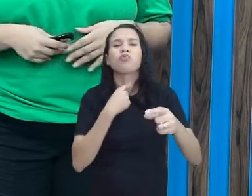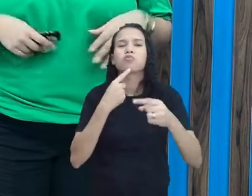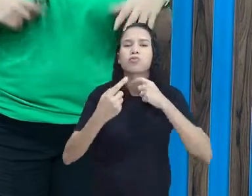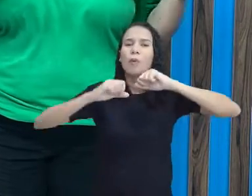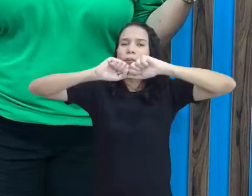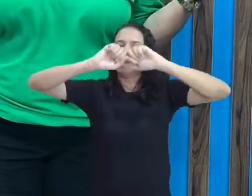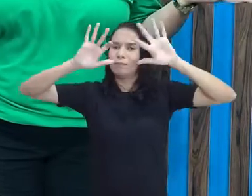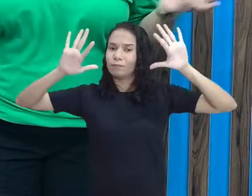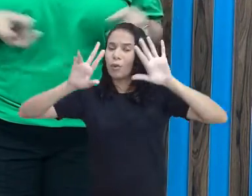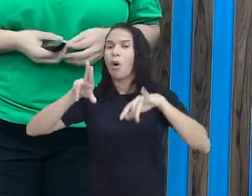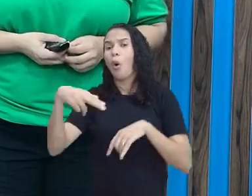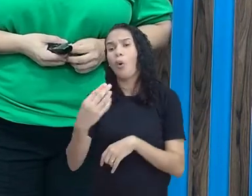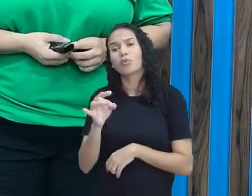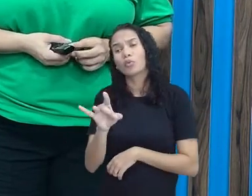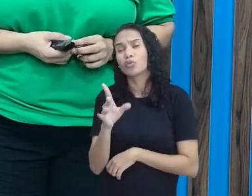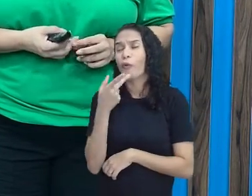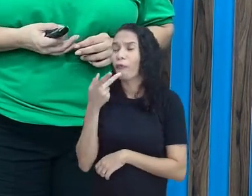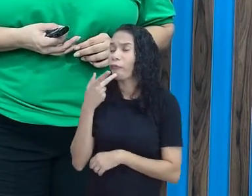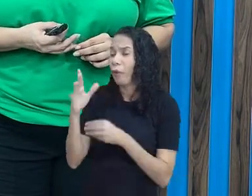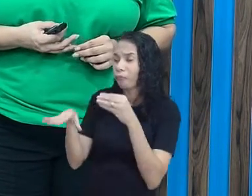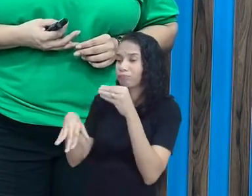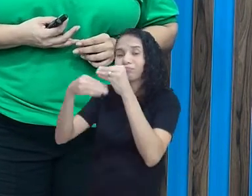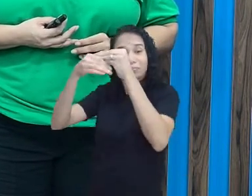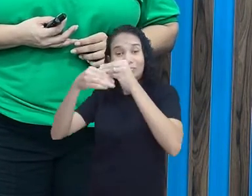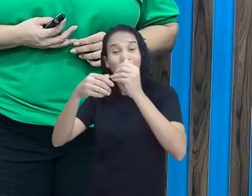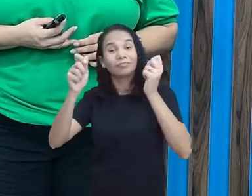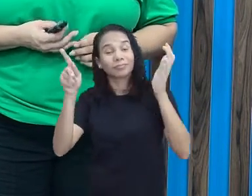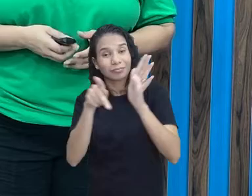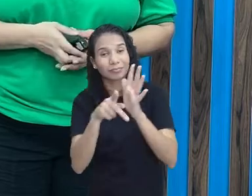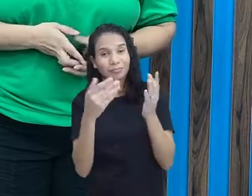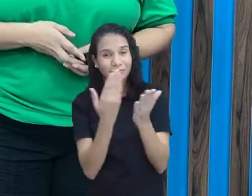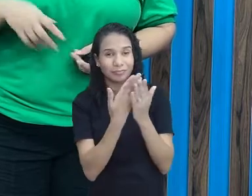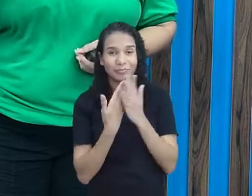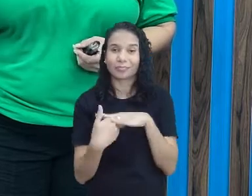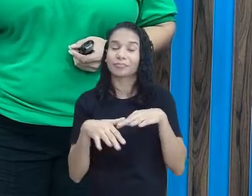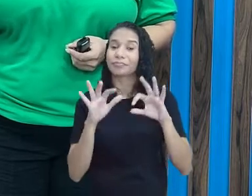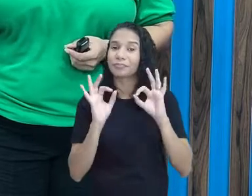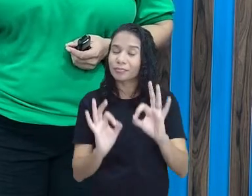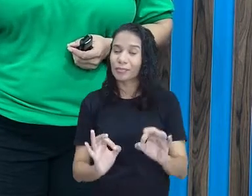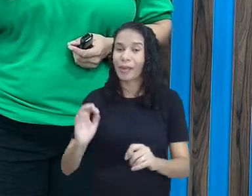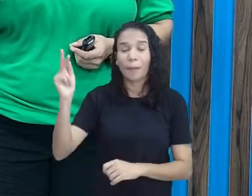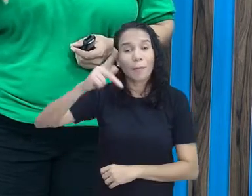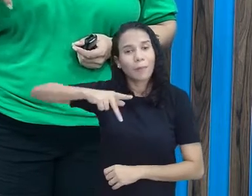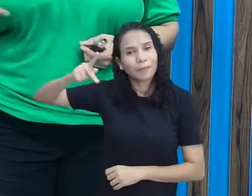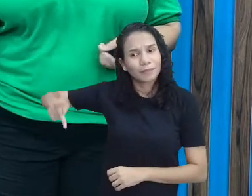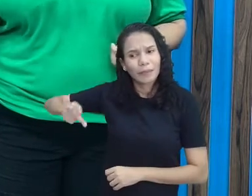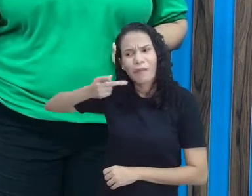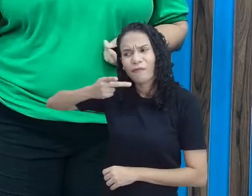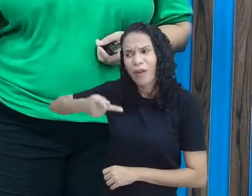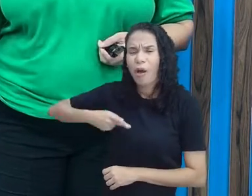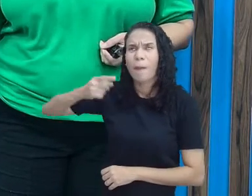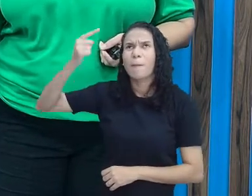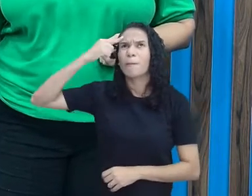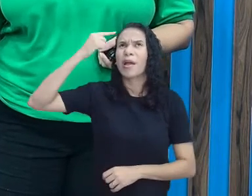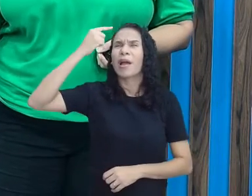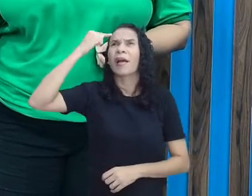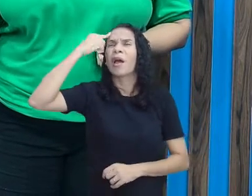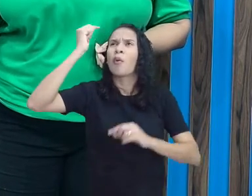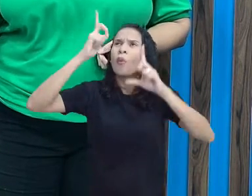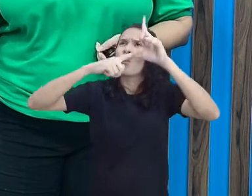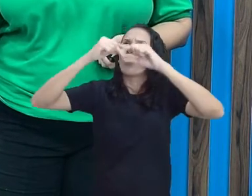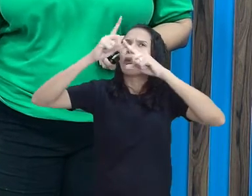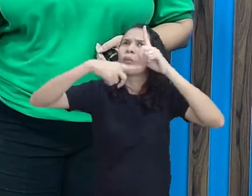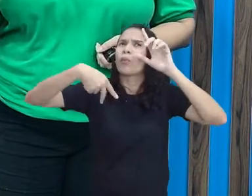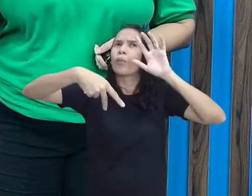dúvidas, ou só fazer alguma observação, né, na nossa aula. E aí, a professora Isabel falou aqui com a gente que está pensando já numa